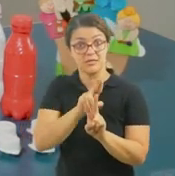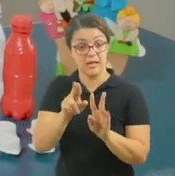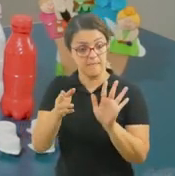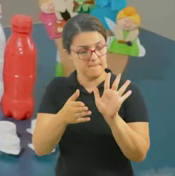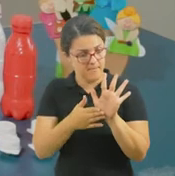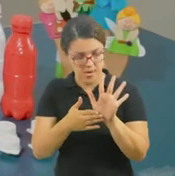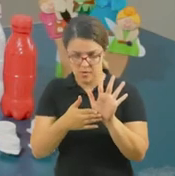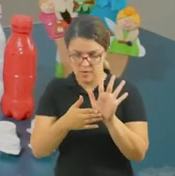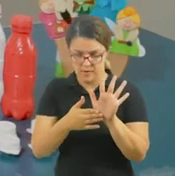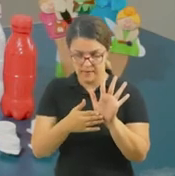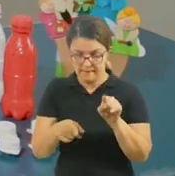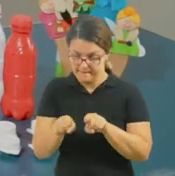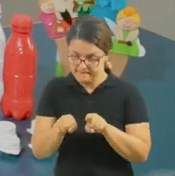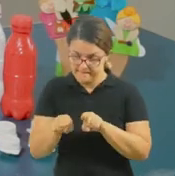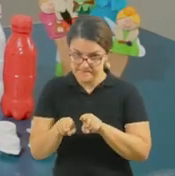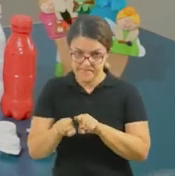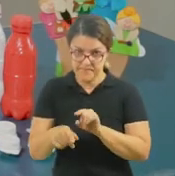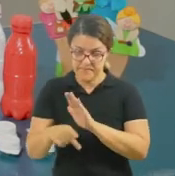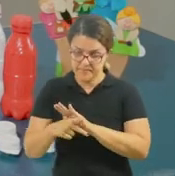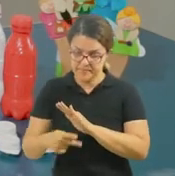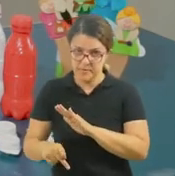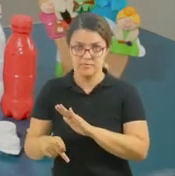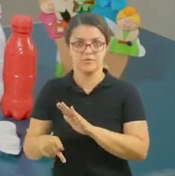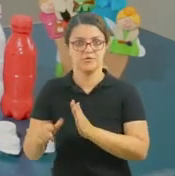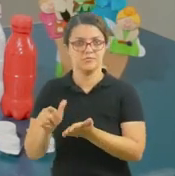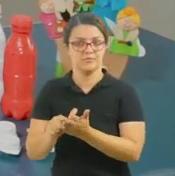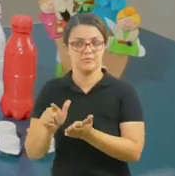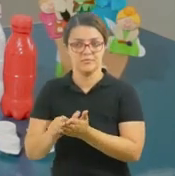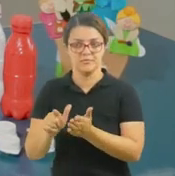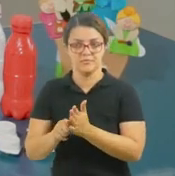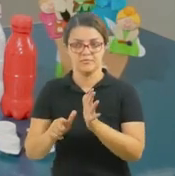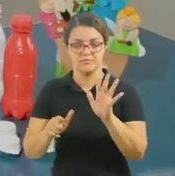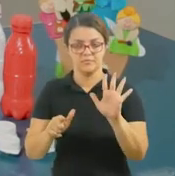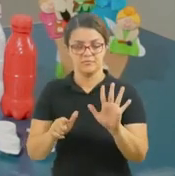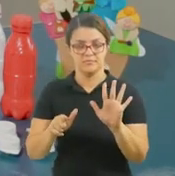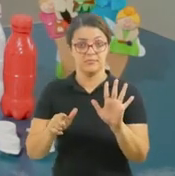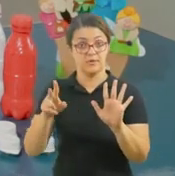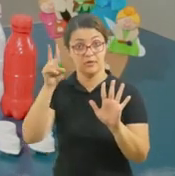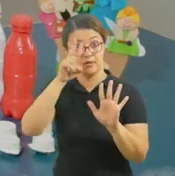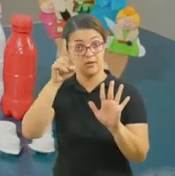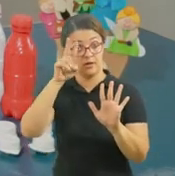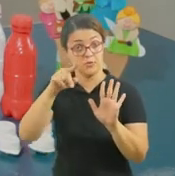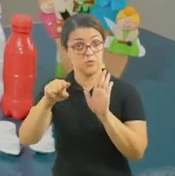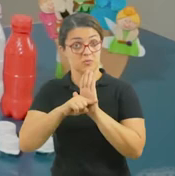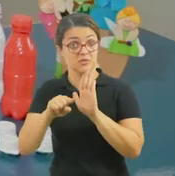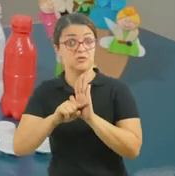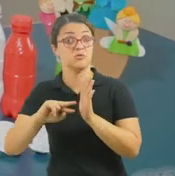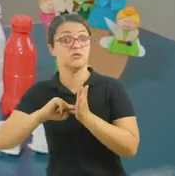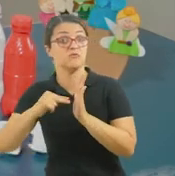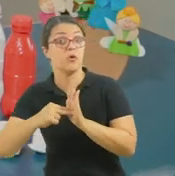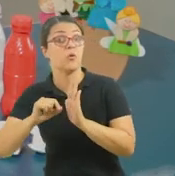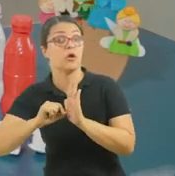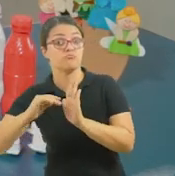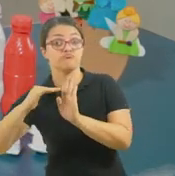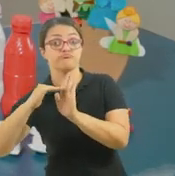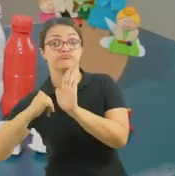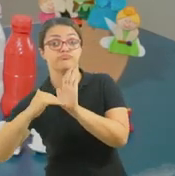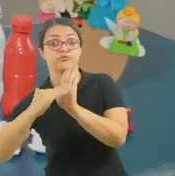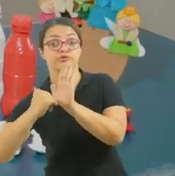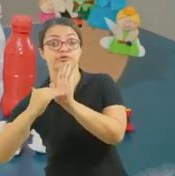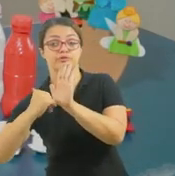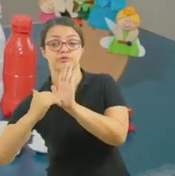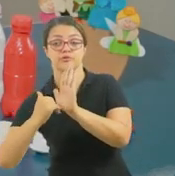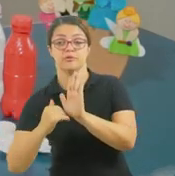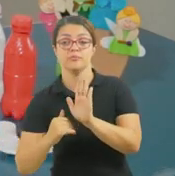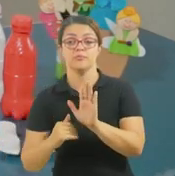pode utilizar essa outra de papelão para ajudar. E aí você vai tirar. Lembra? Porque subtração você tira. Então,